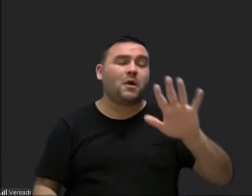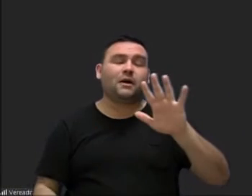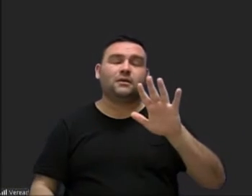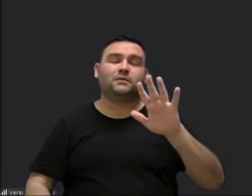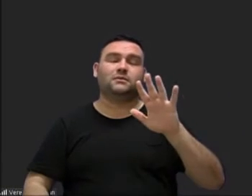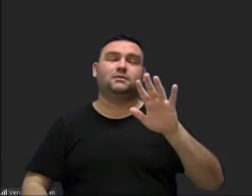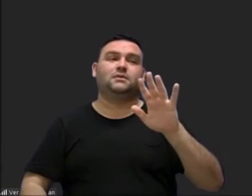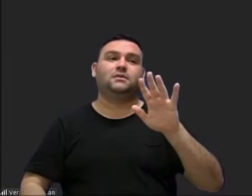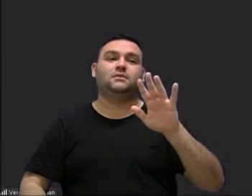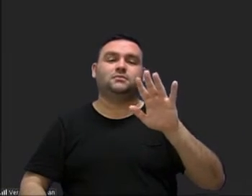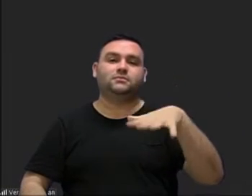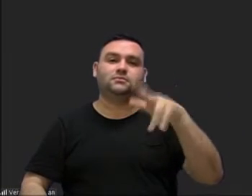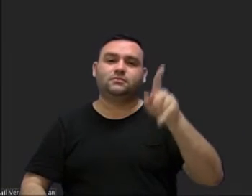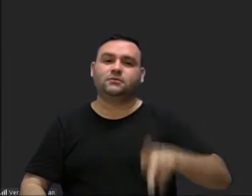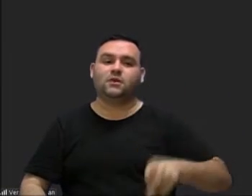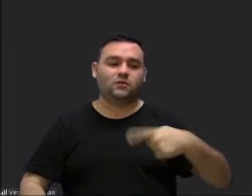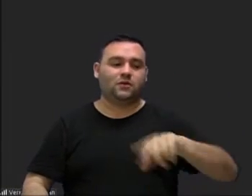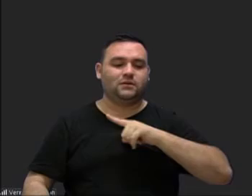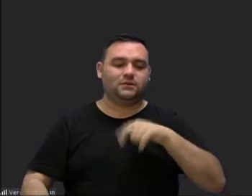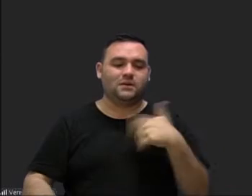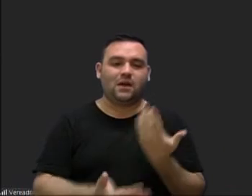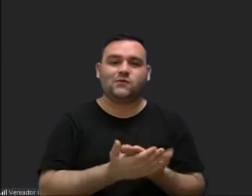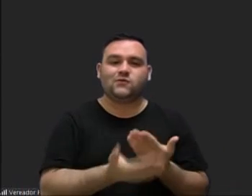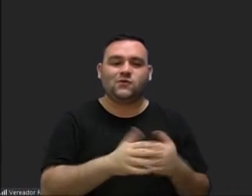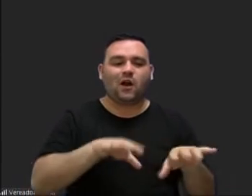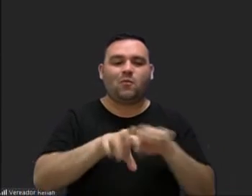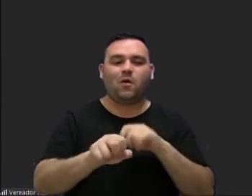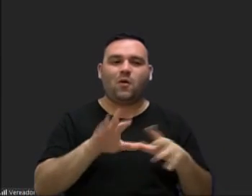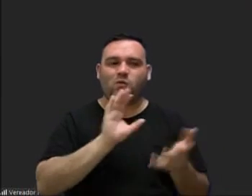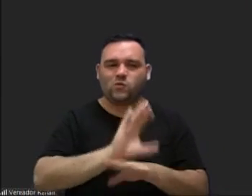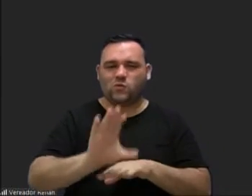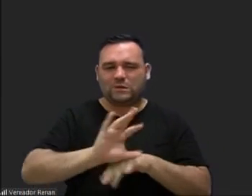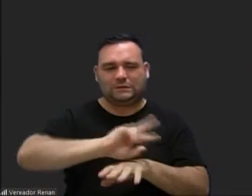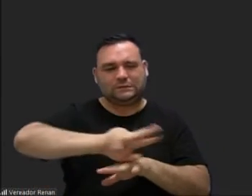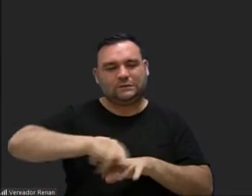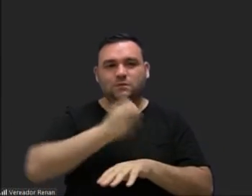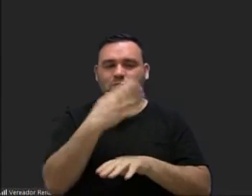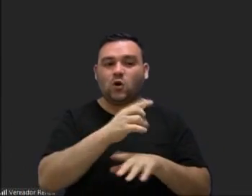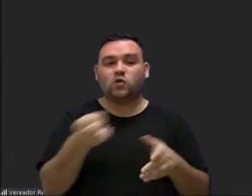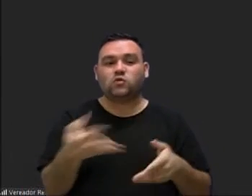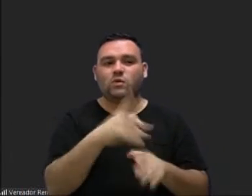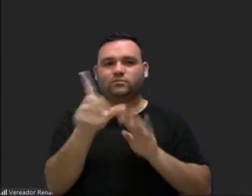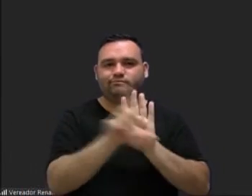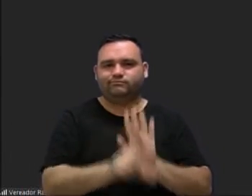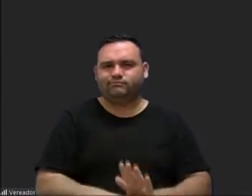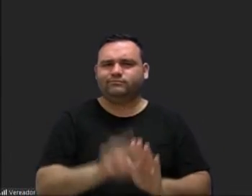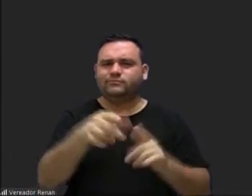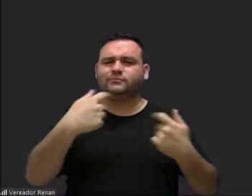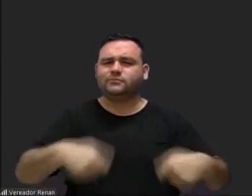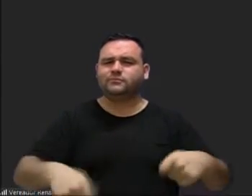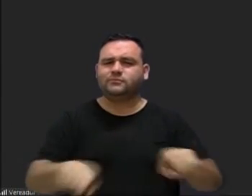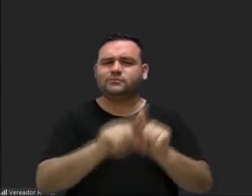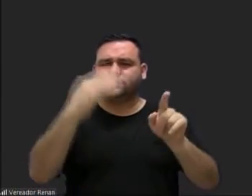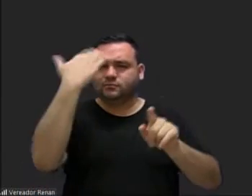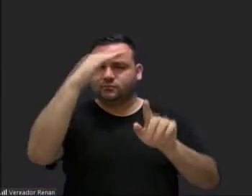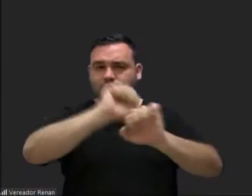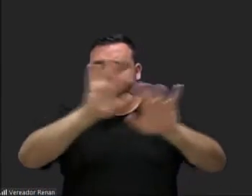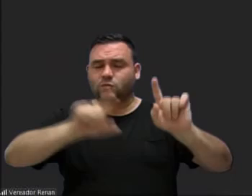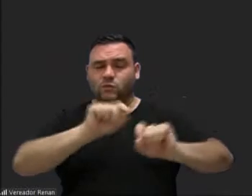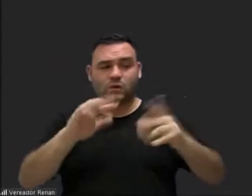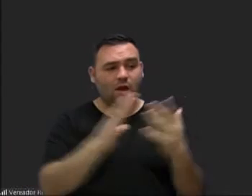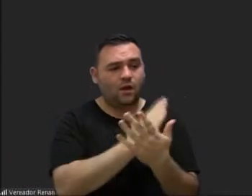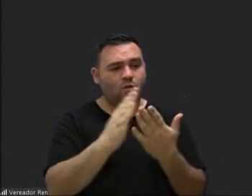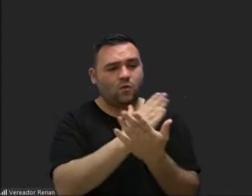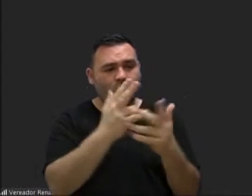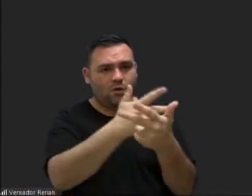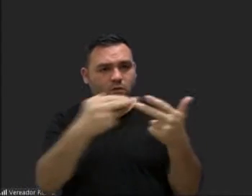presidente nós temos uma escola de formação é muito boa nova política mas é preciso entender o seguinte tem algumas